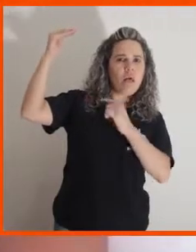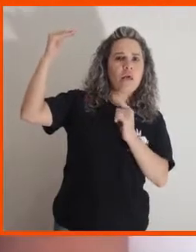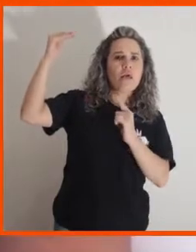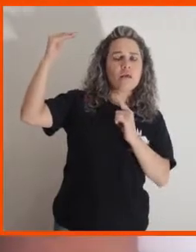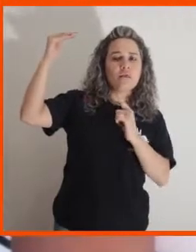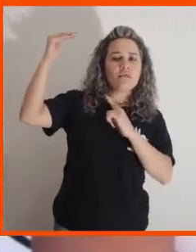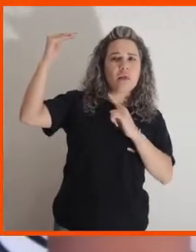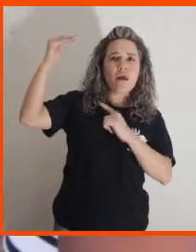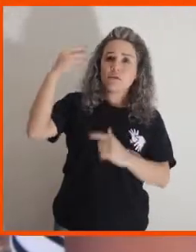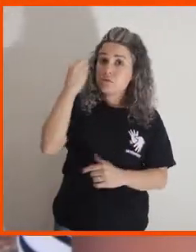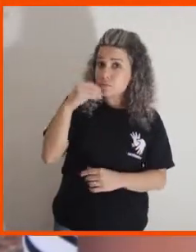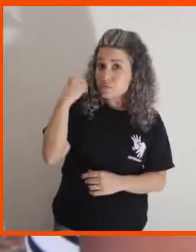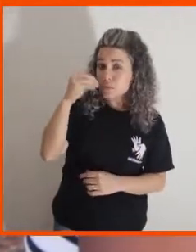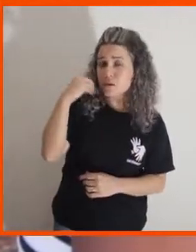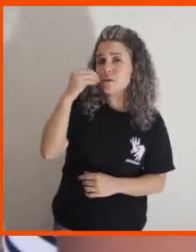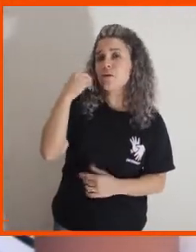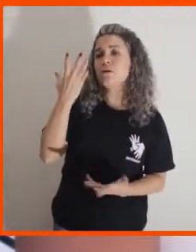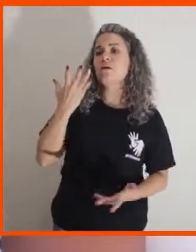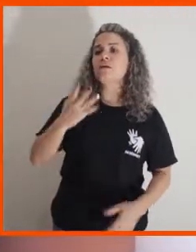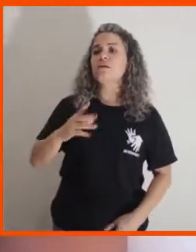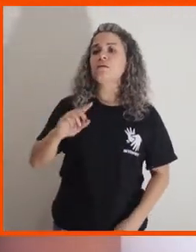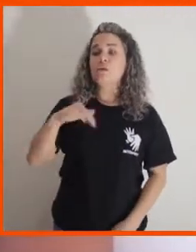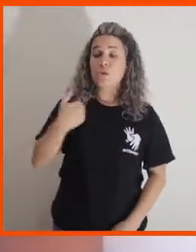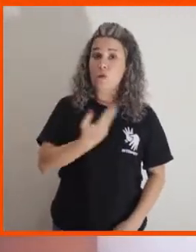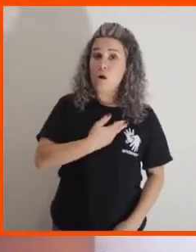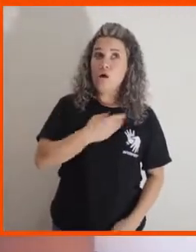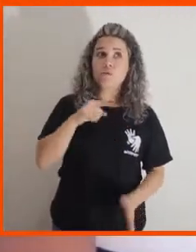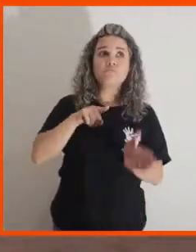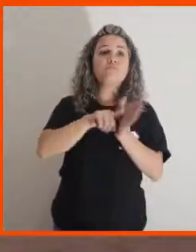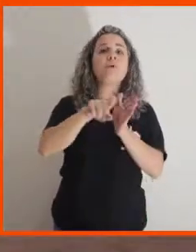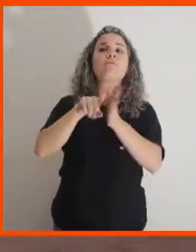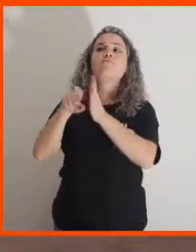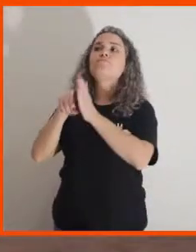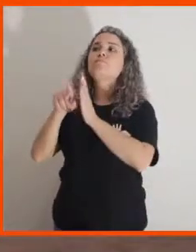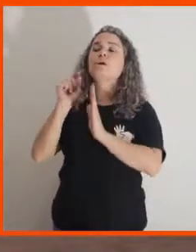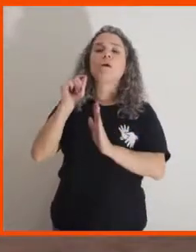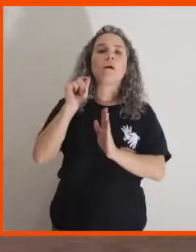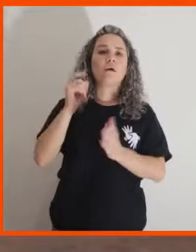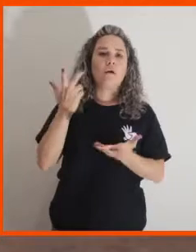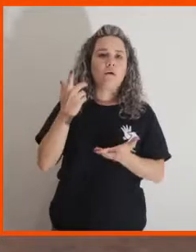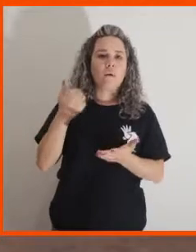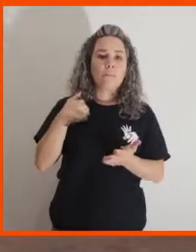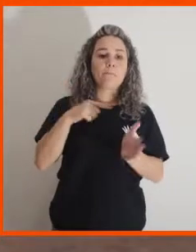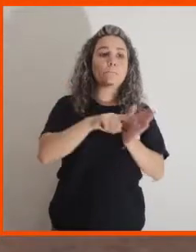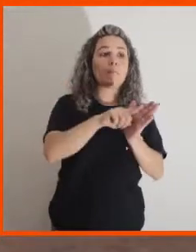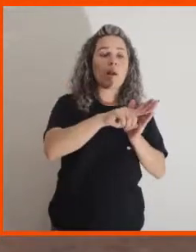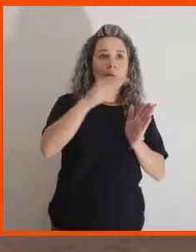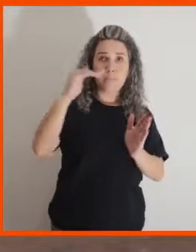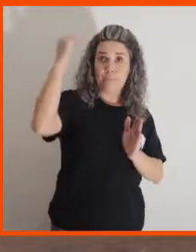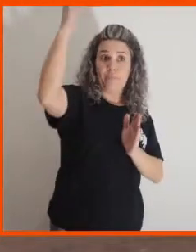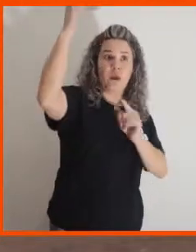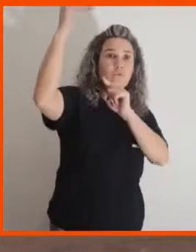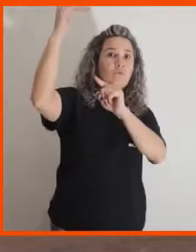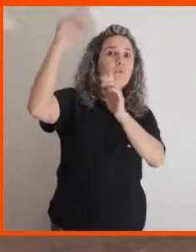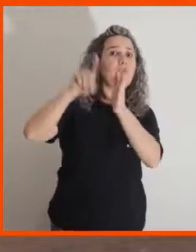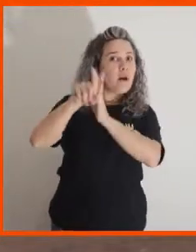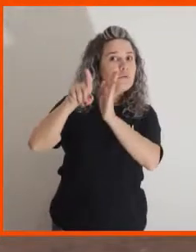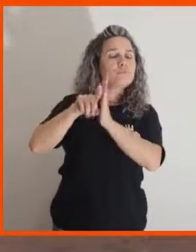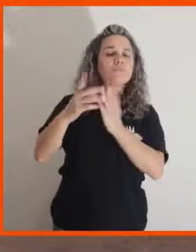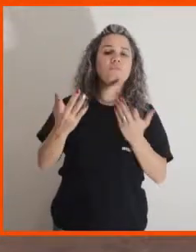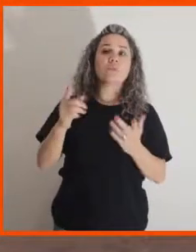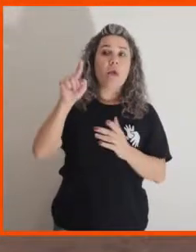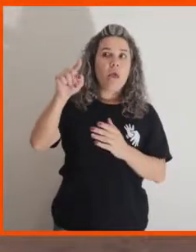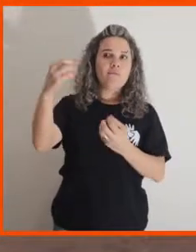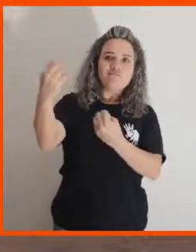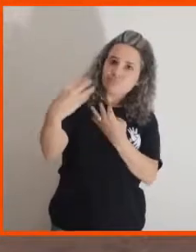mais sobre a nossa tradição, tem que perguntar para os idosos, né? Para as pessoas mais velhas. E perguntando e a gente sabendo mais sobre elas,